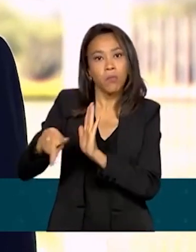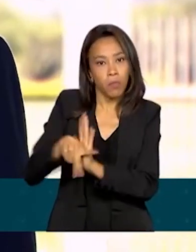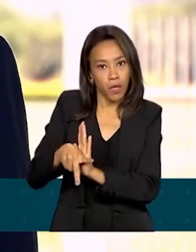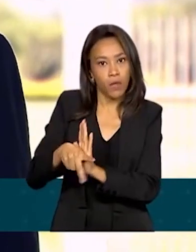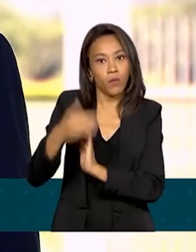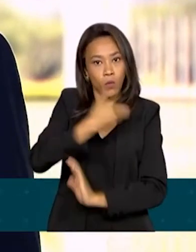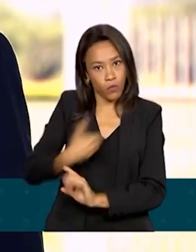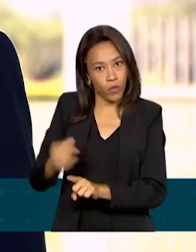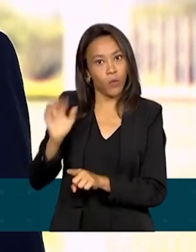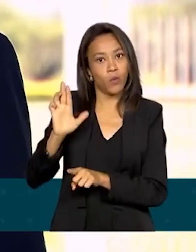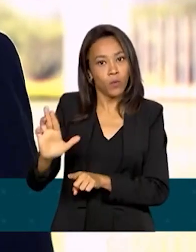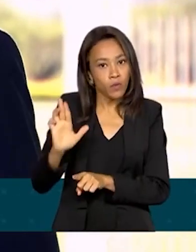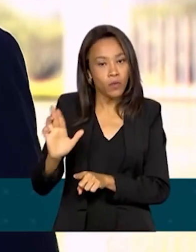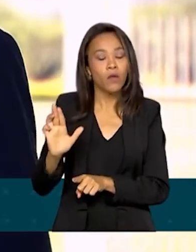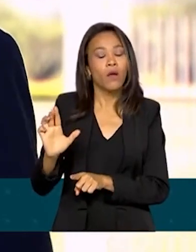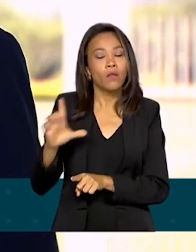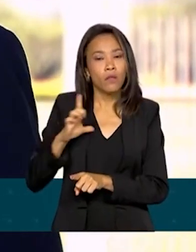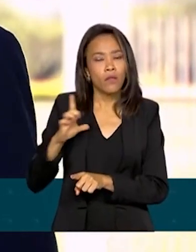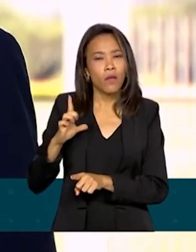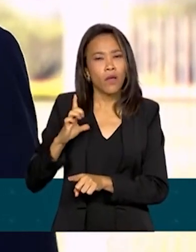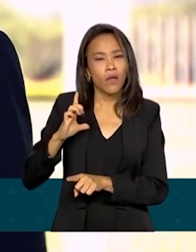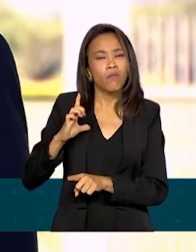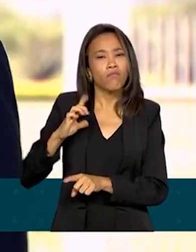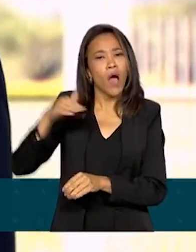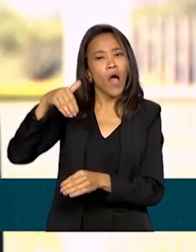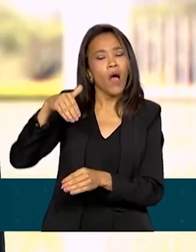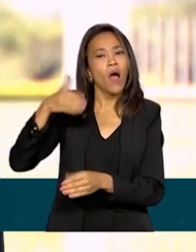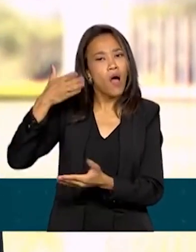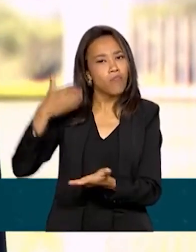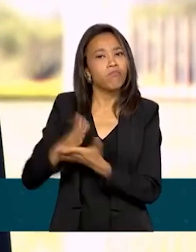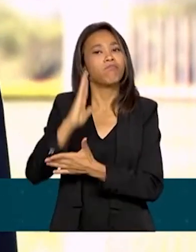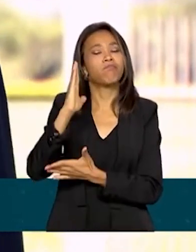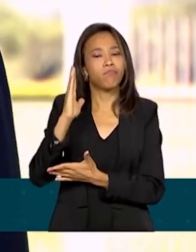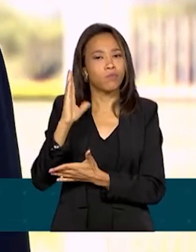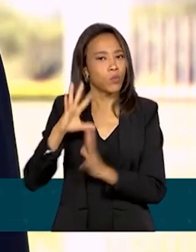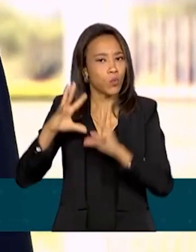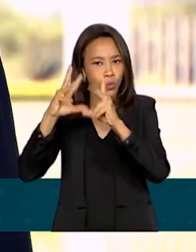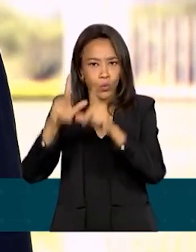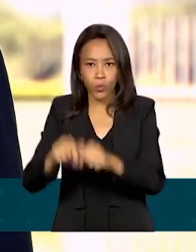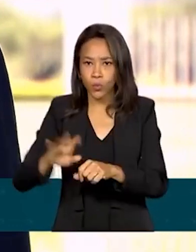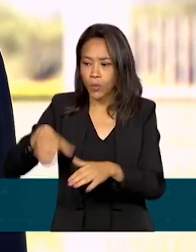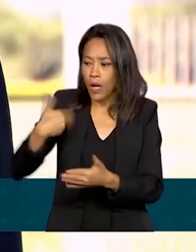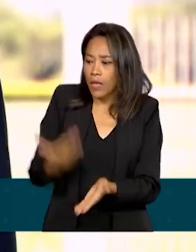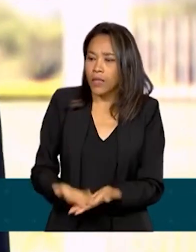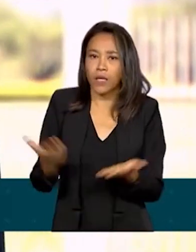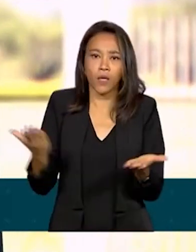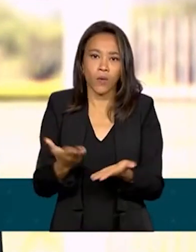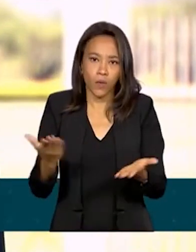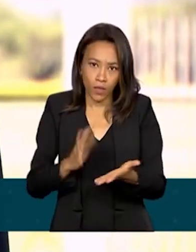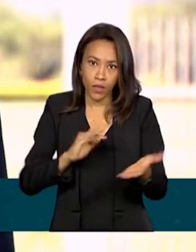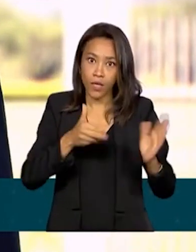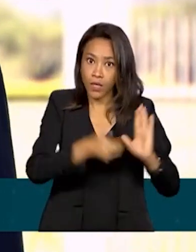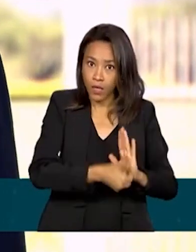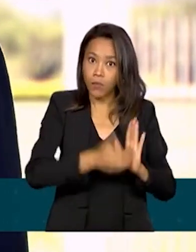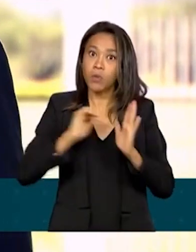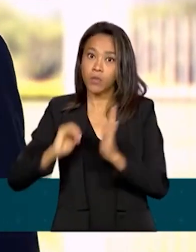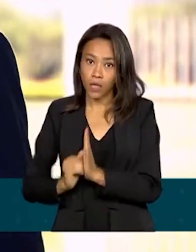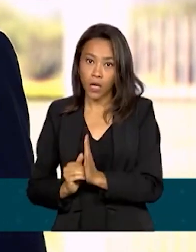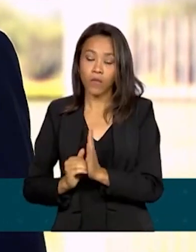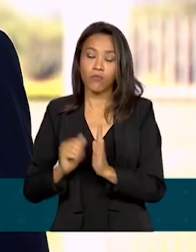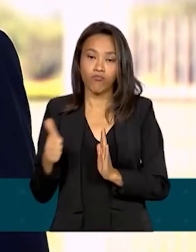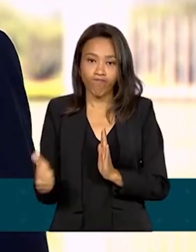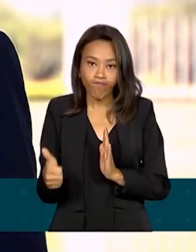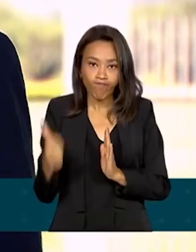O governo tem aprovado tudo aquilo que buscou aprovar até esse momento na Câmara dos Deputados e no Senado. E a